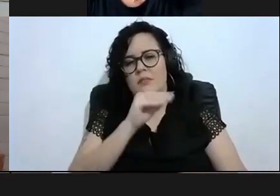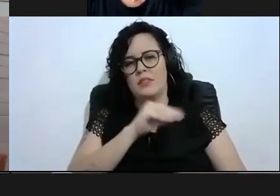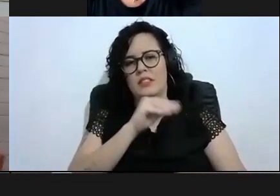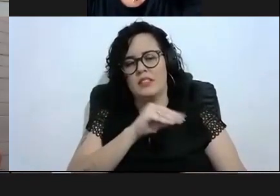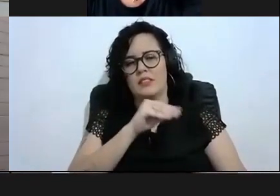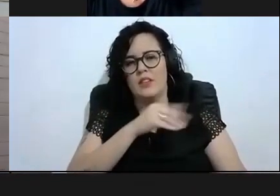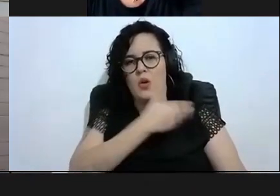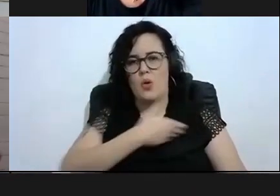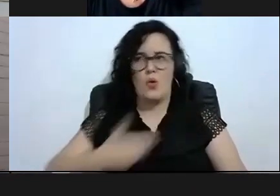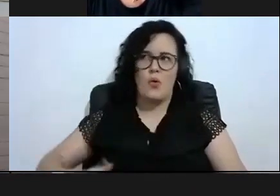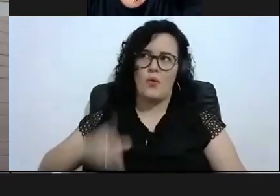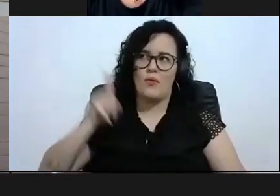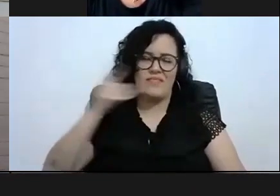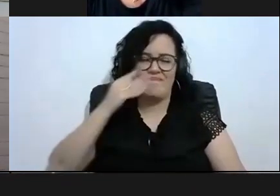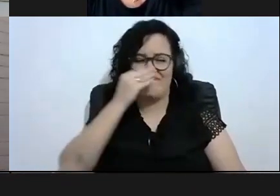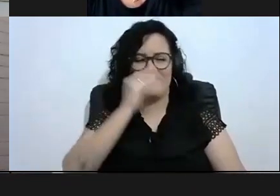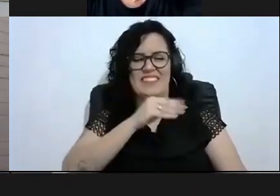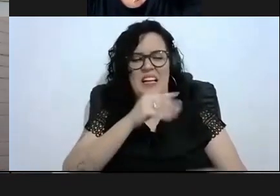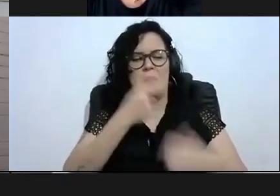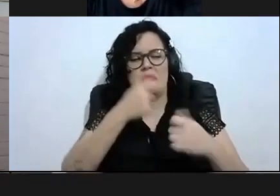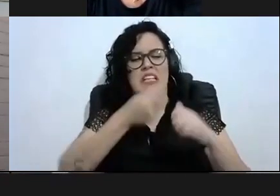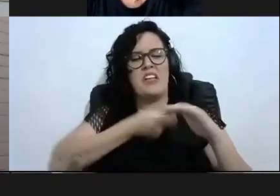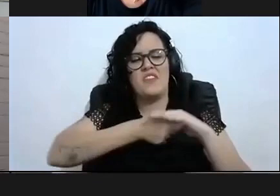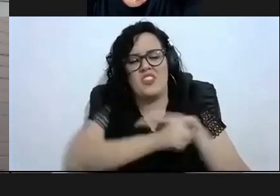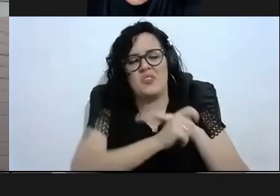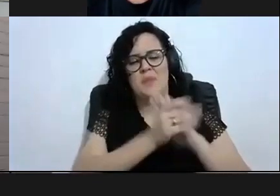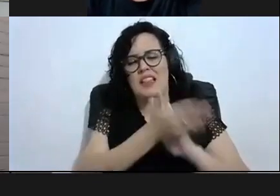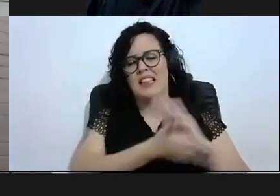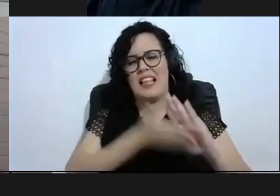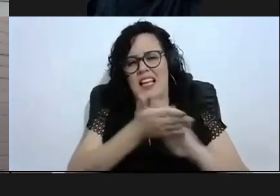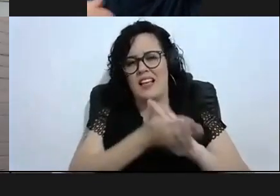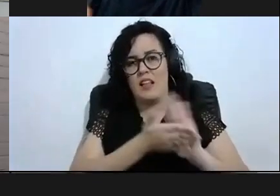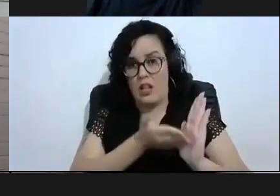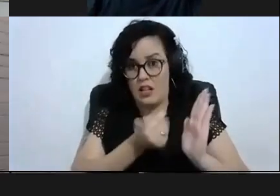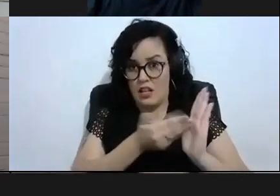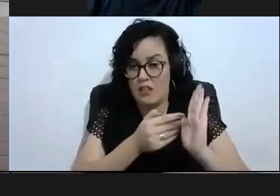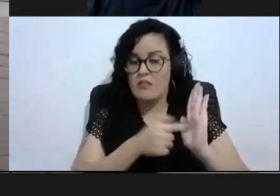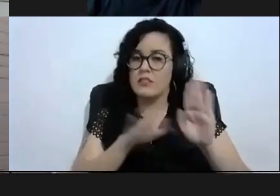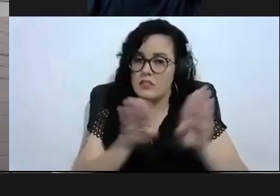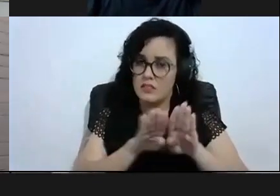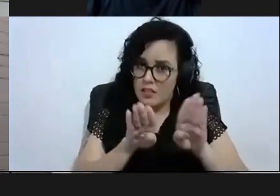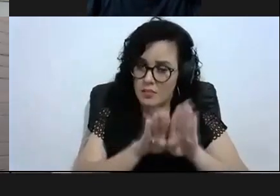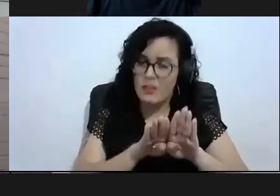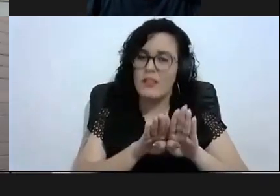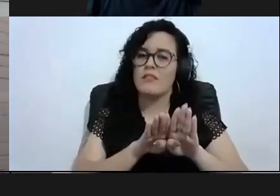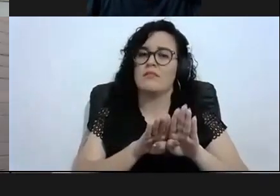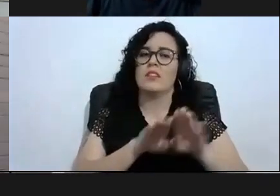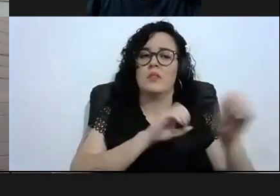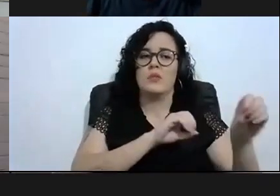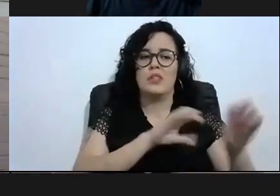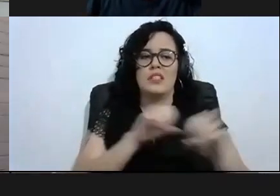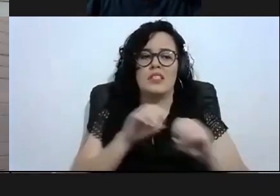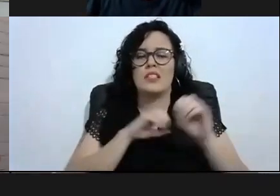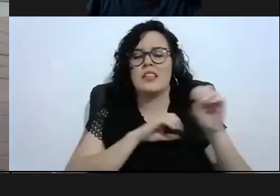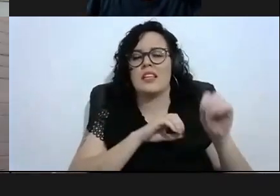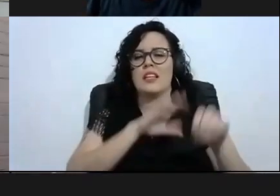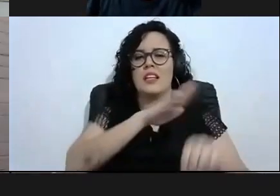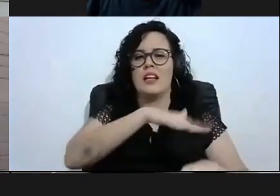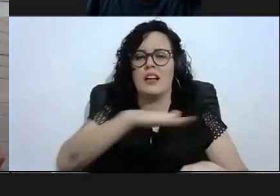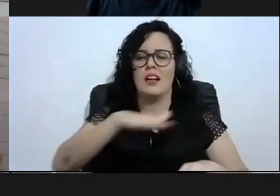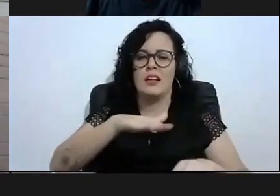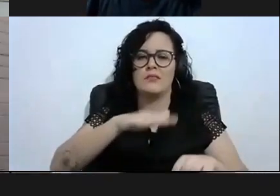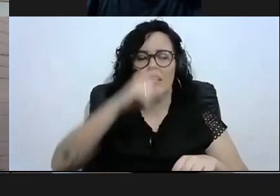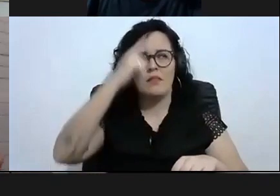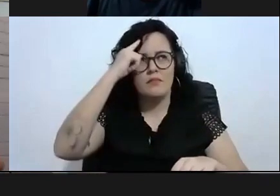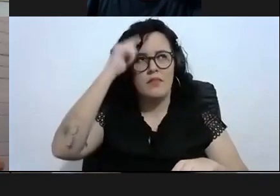contas públicas. Então, e claro que o livro também, a literatura e a formação de leitores está incluída aí, né? Então, acho